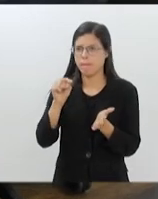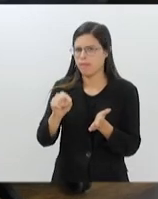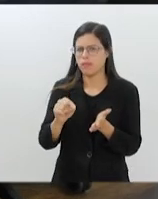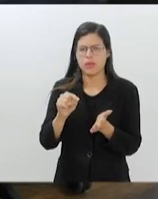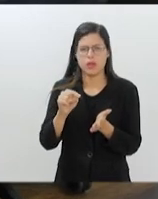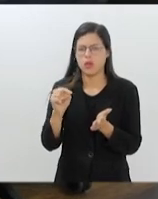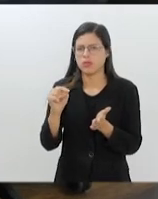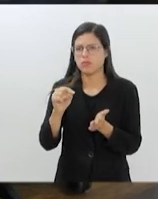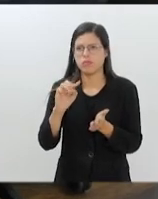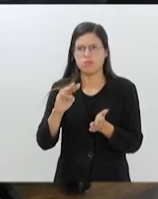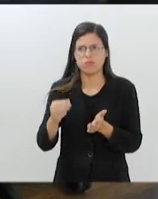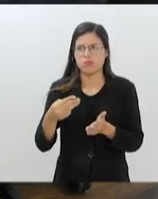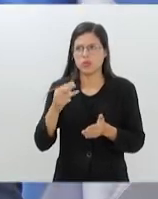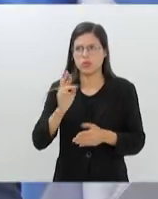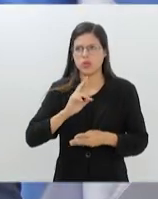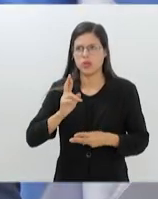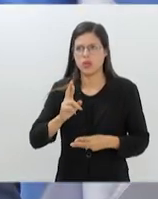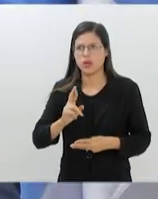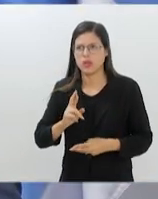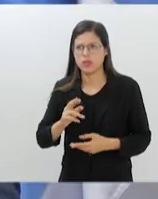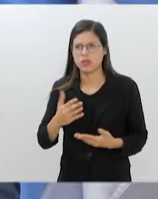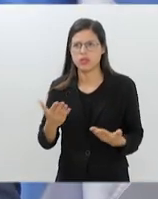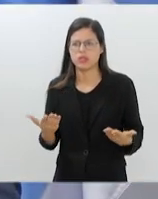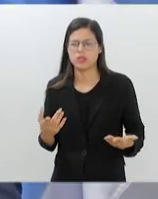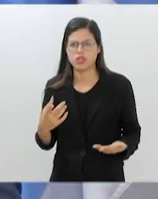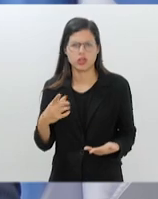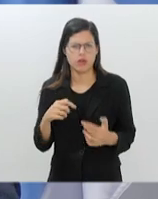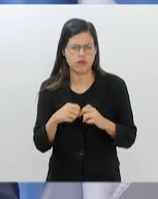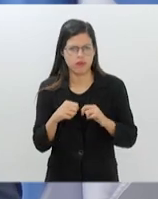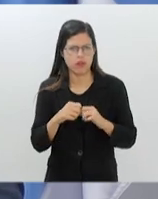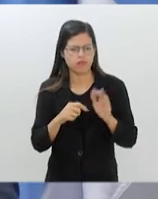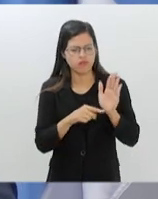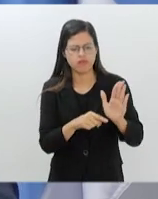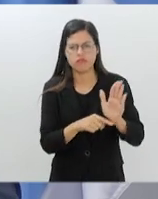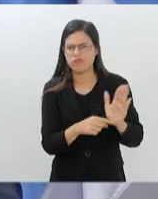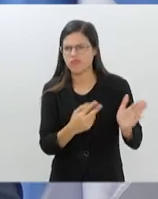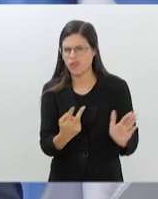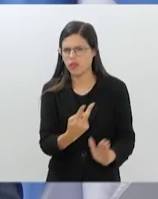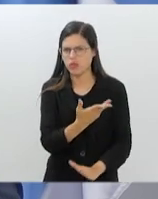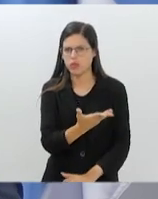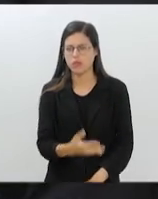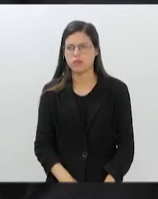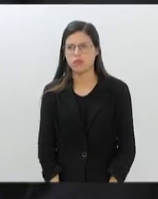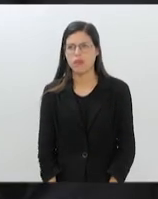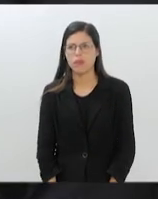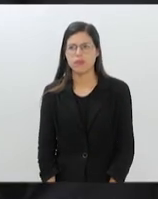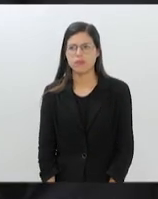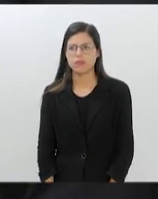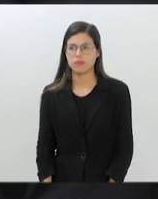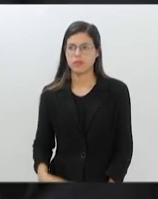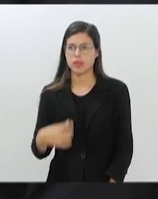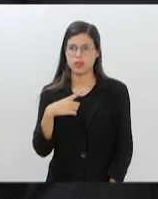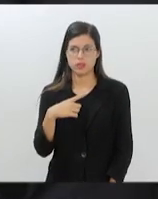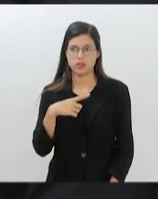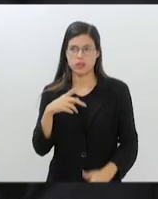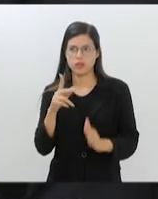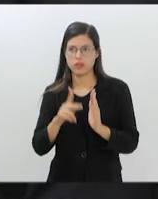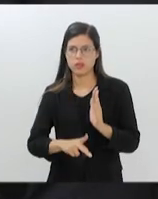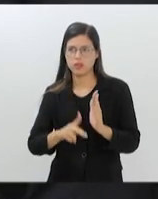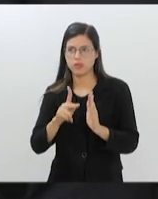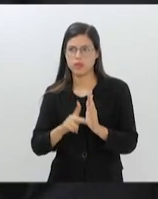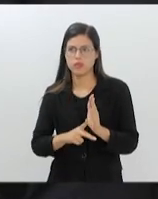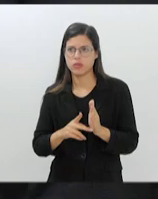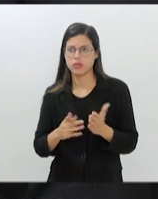que ela já gera alguma benfeitoria já gera algum valor a gente ainda tinha um projeto de